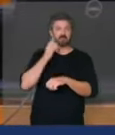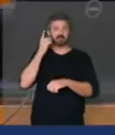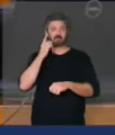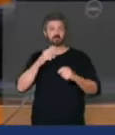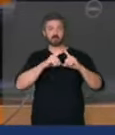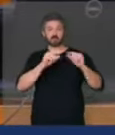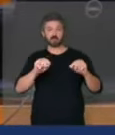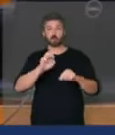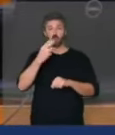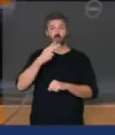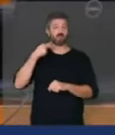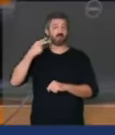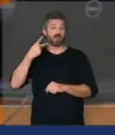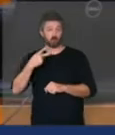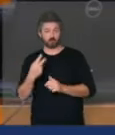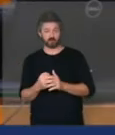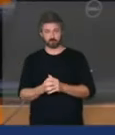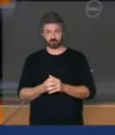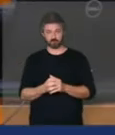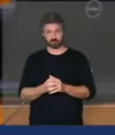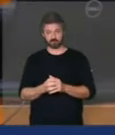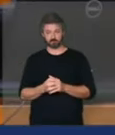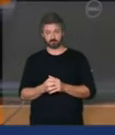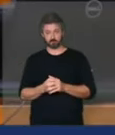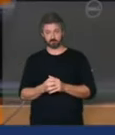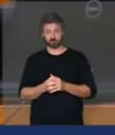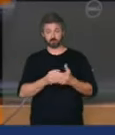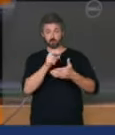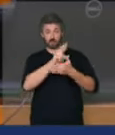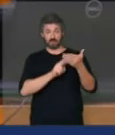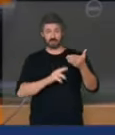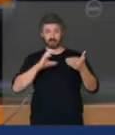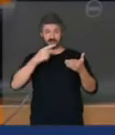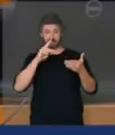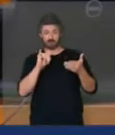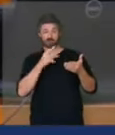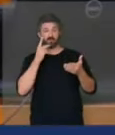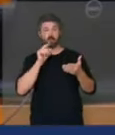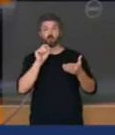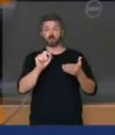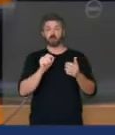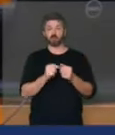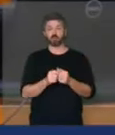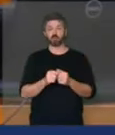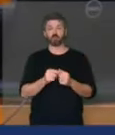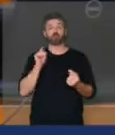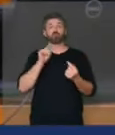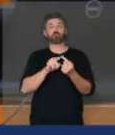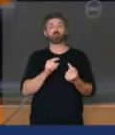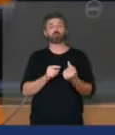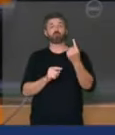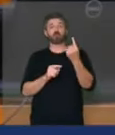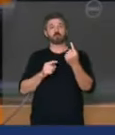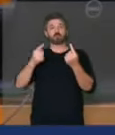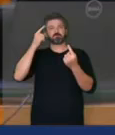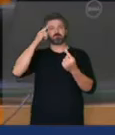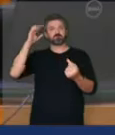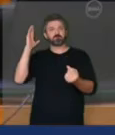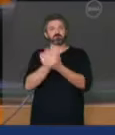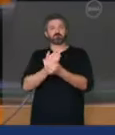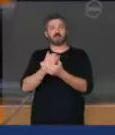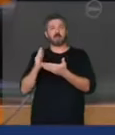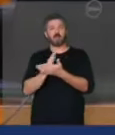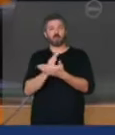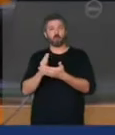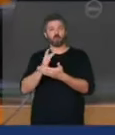e aos vereadores. Afirma o relator da CPI que um dos motivos que levou ao indiciamento de